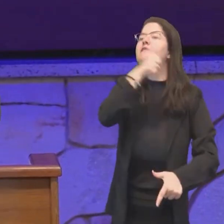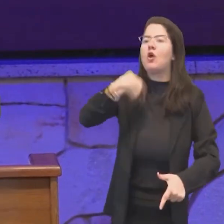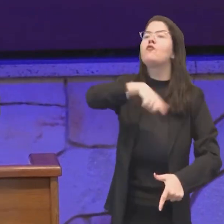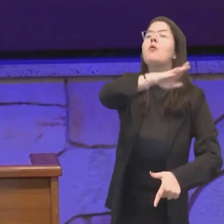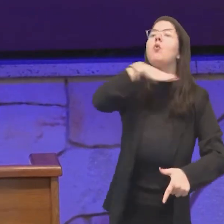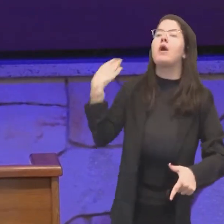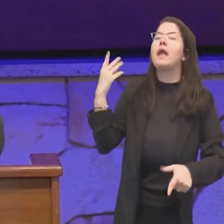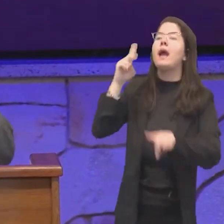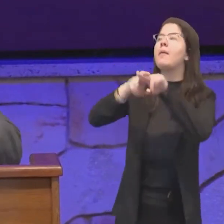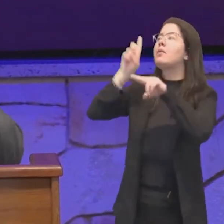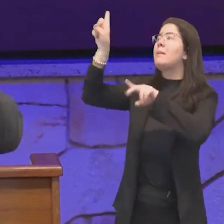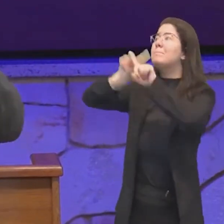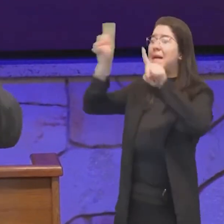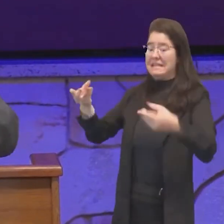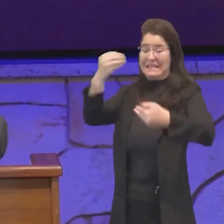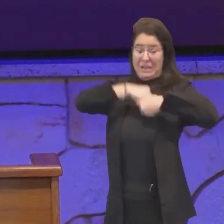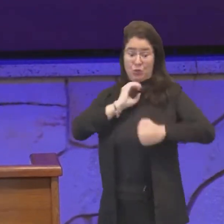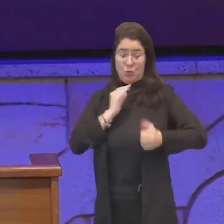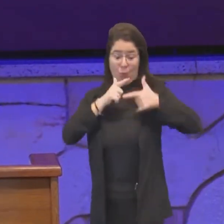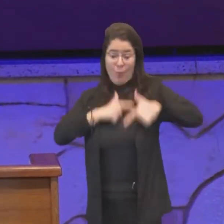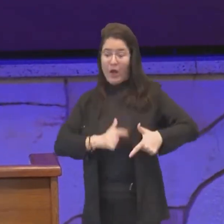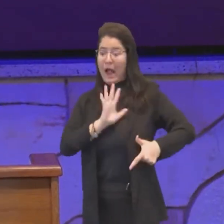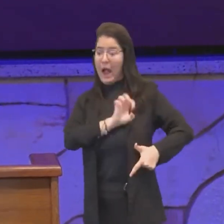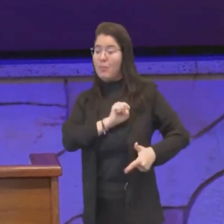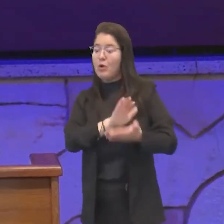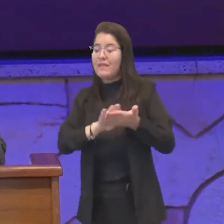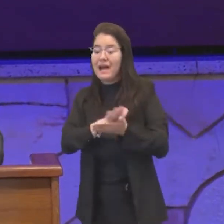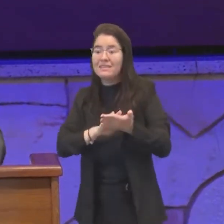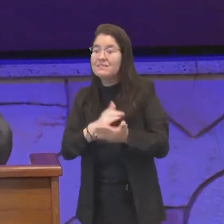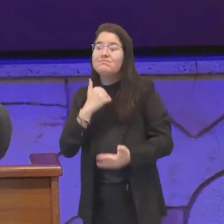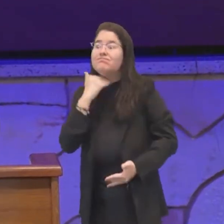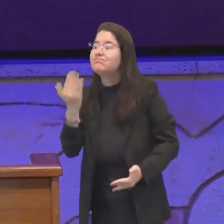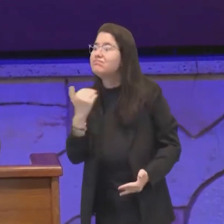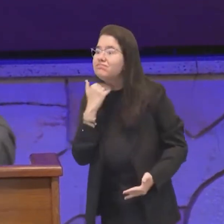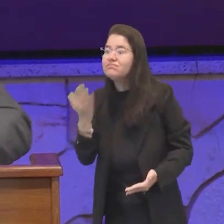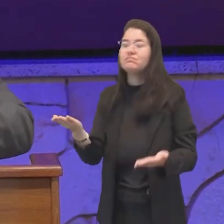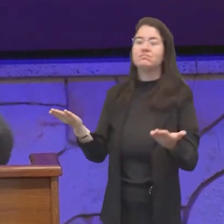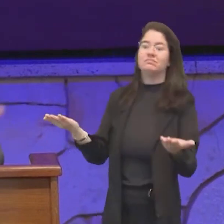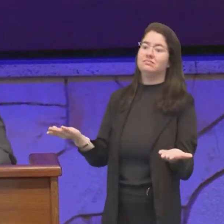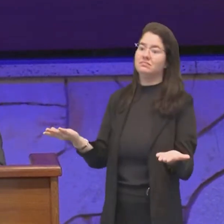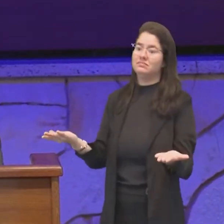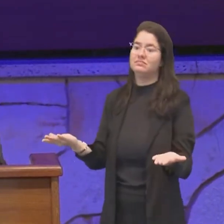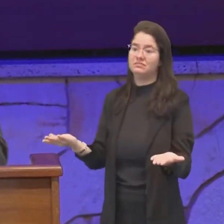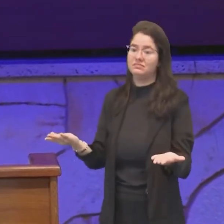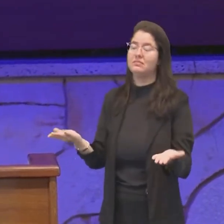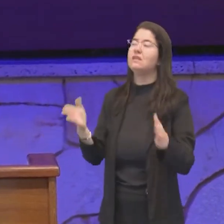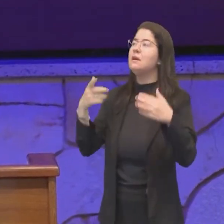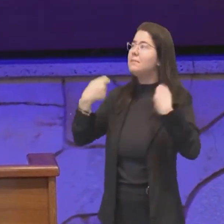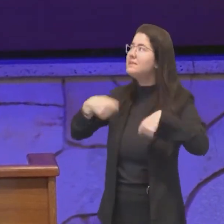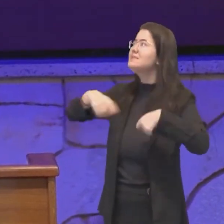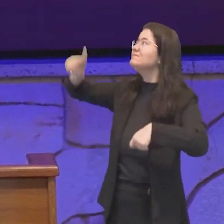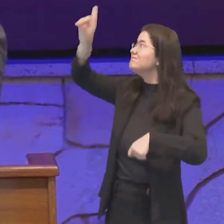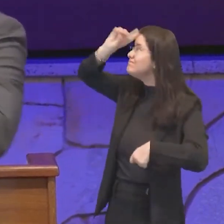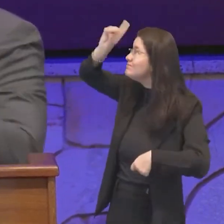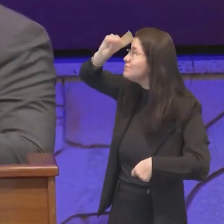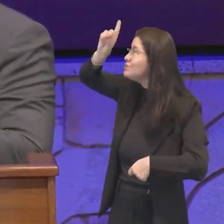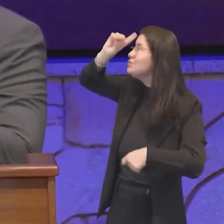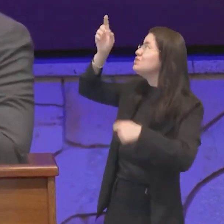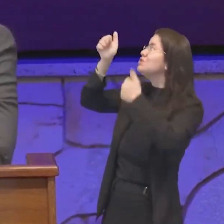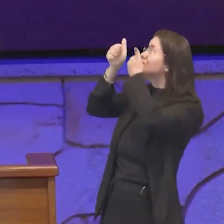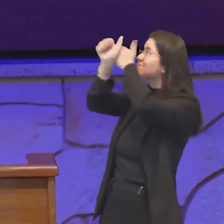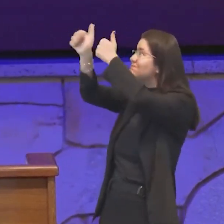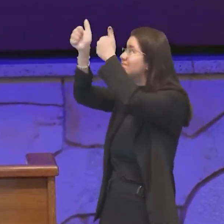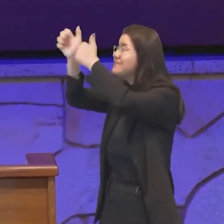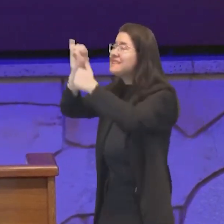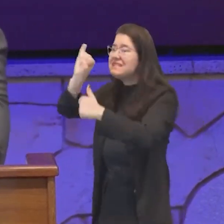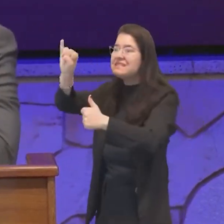três coisas devem andar em conjunto. Ela deve basear a nossa vida com Deus, no nosso dia a dia, na nossa vida. Se queremos agradar ao